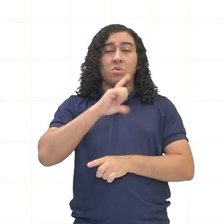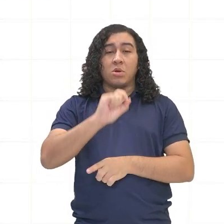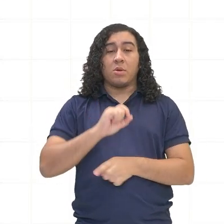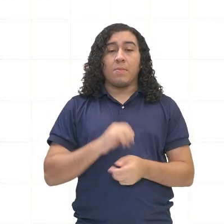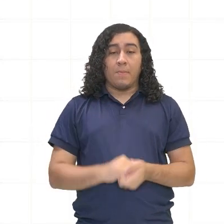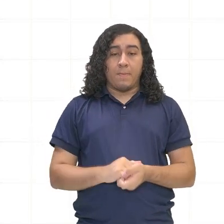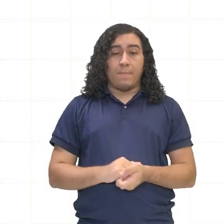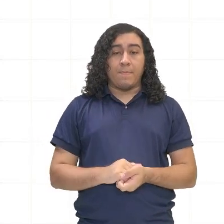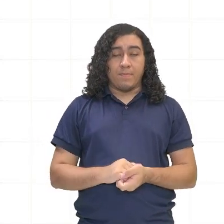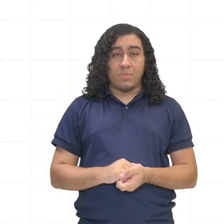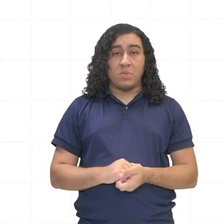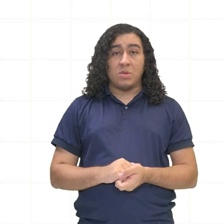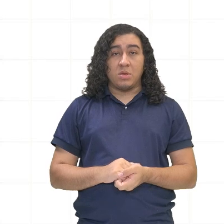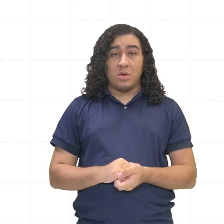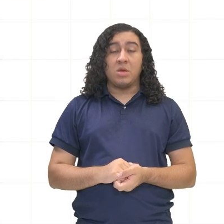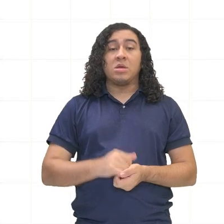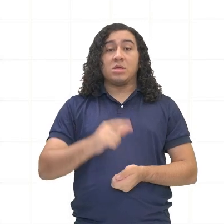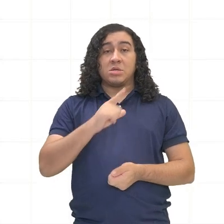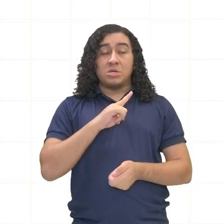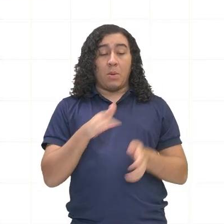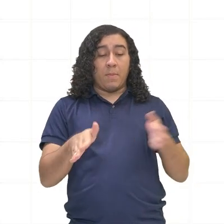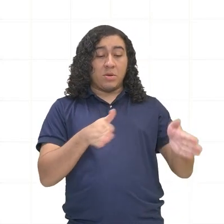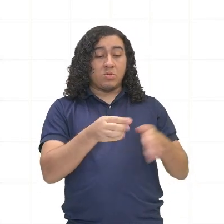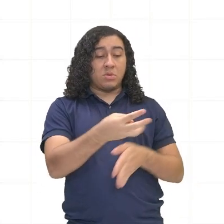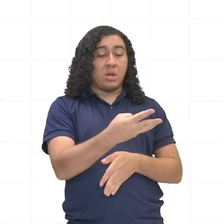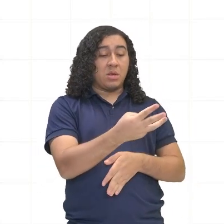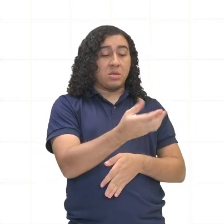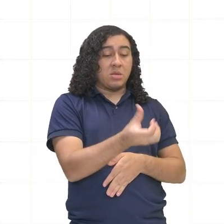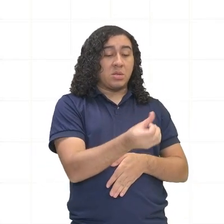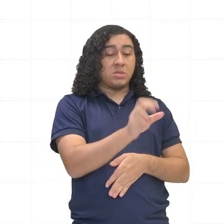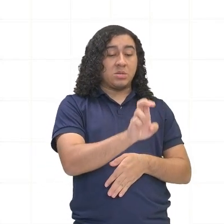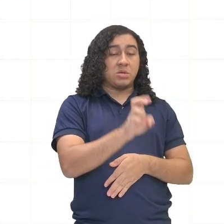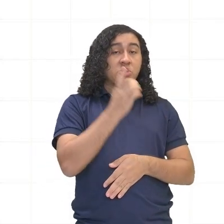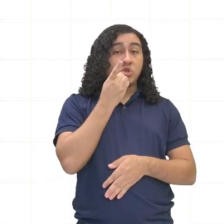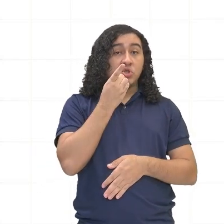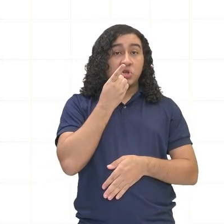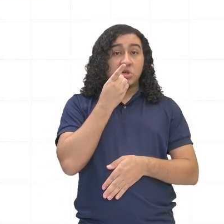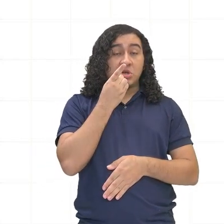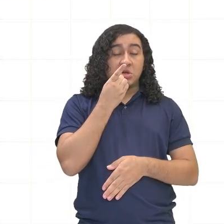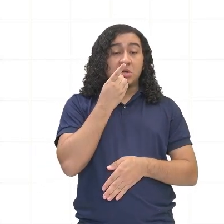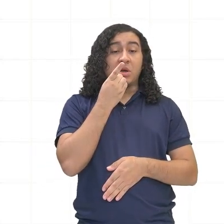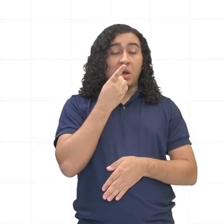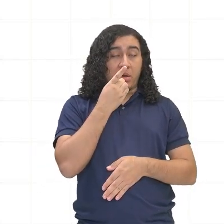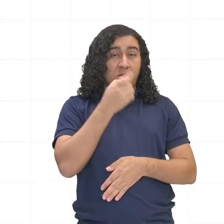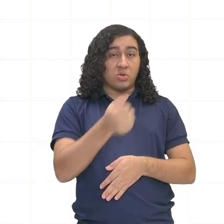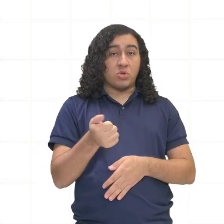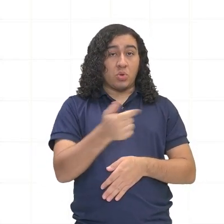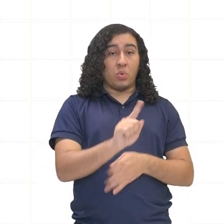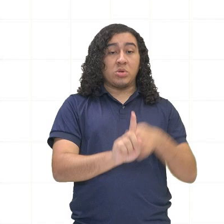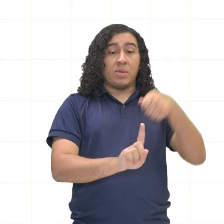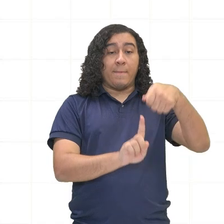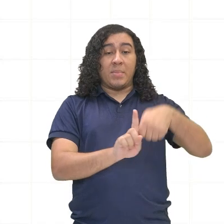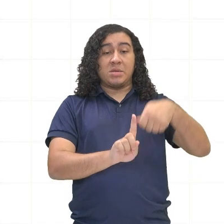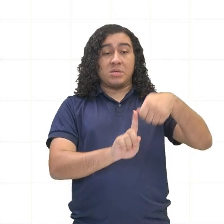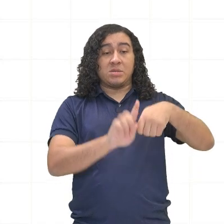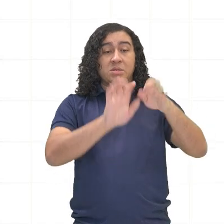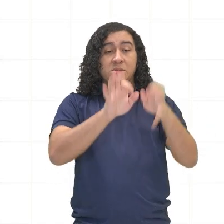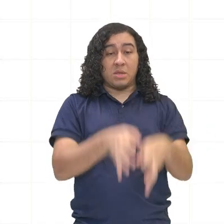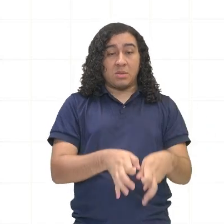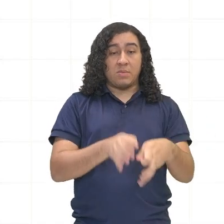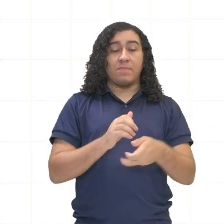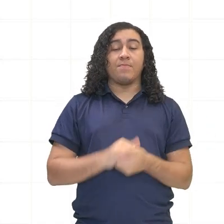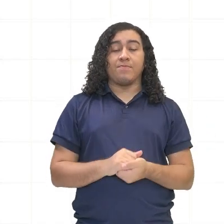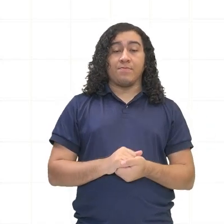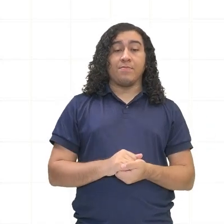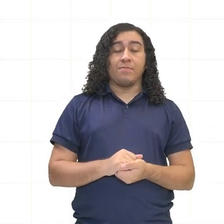ano solar de 365 dias com 12 meses lunares. Cada mês